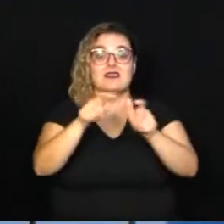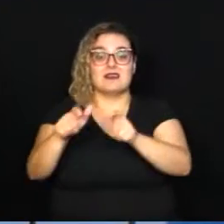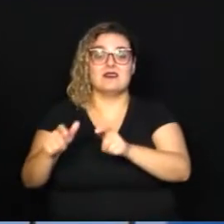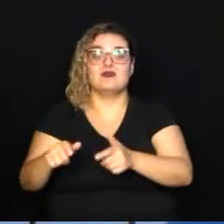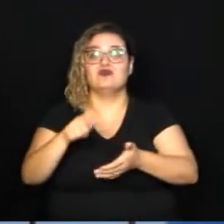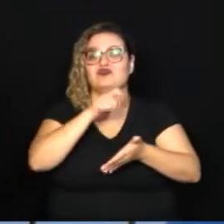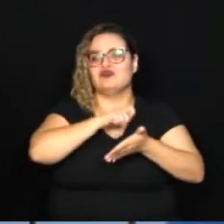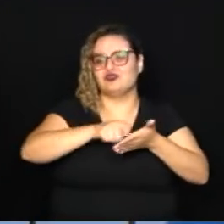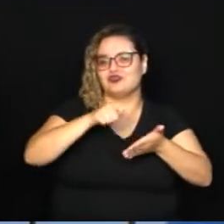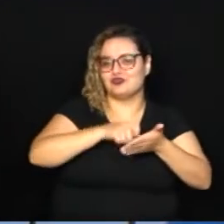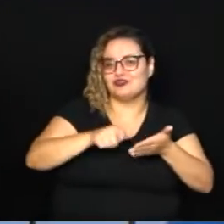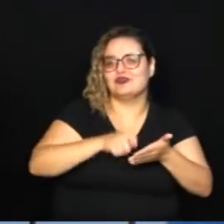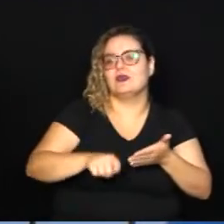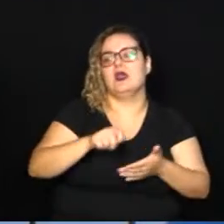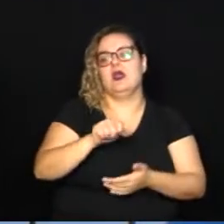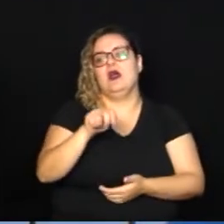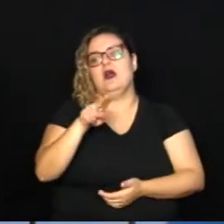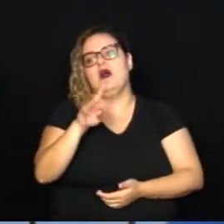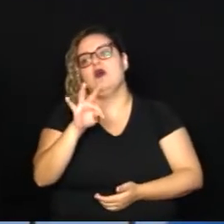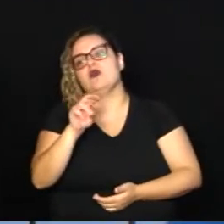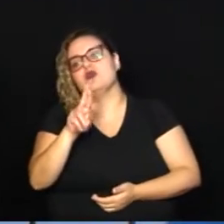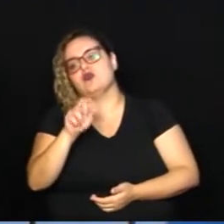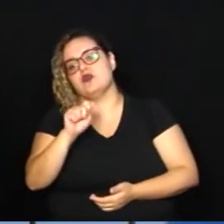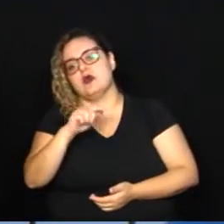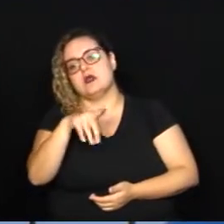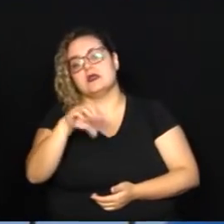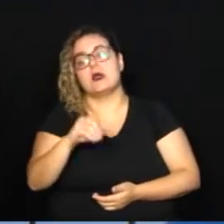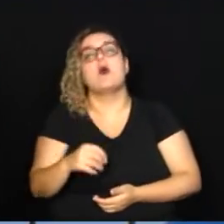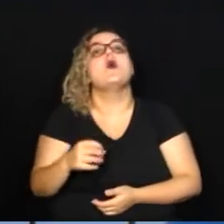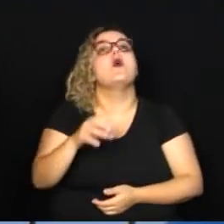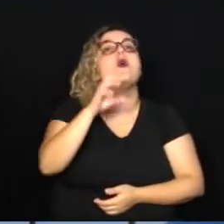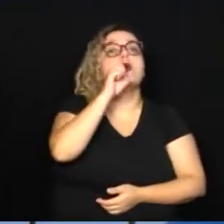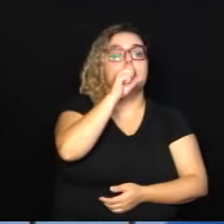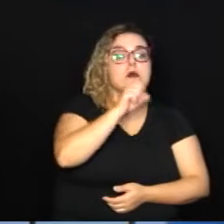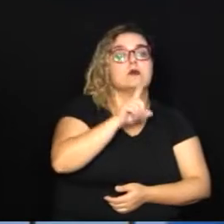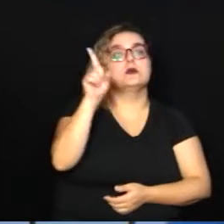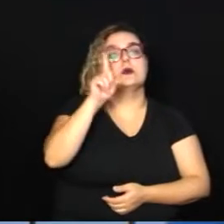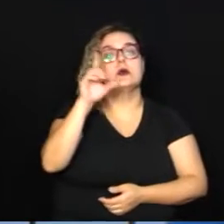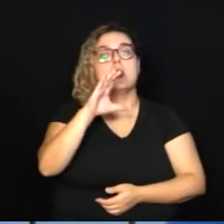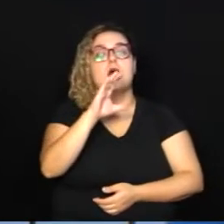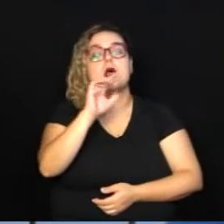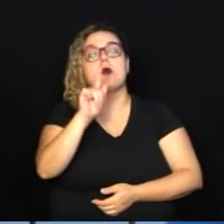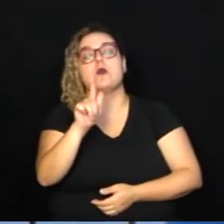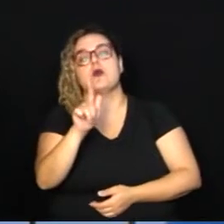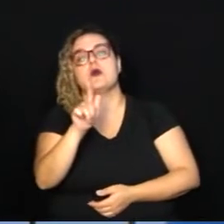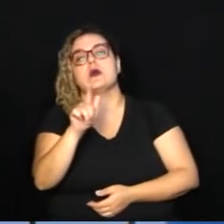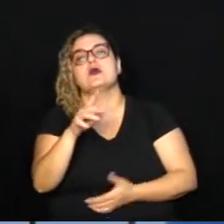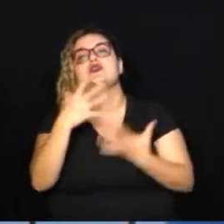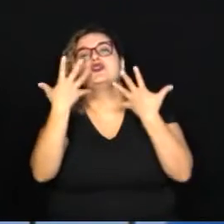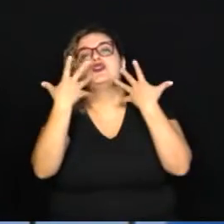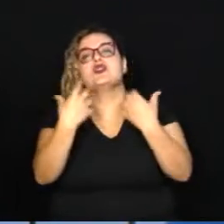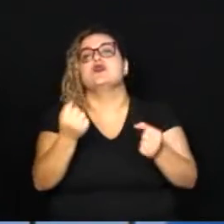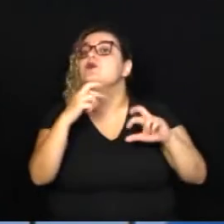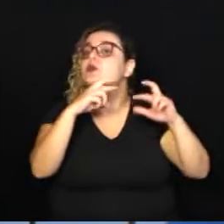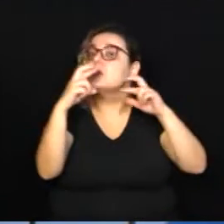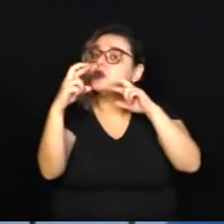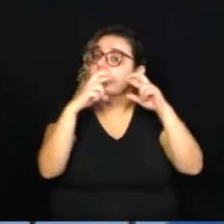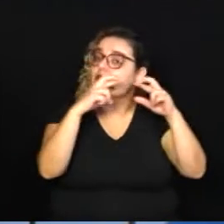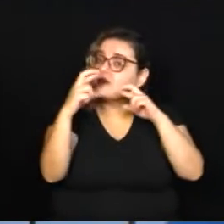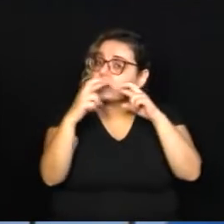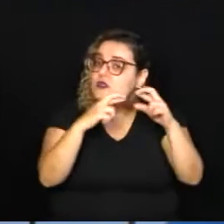as autuações. Sábado, foi ali o distrito do Campo Grande que recebeu a